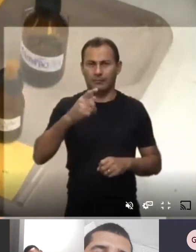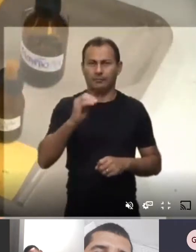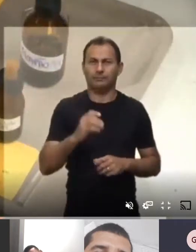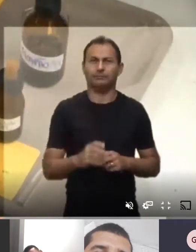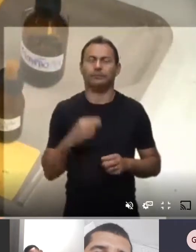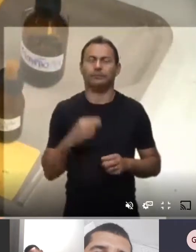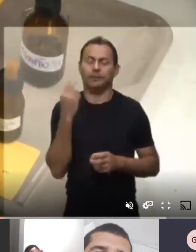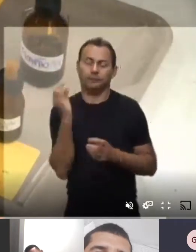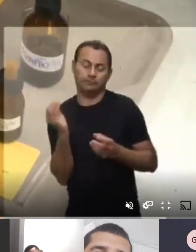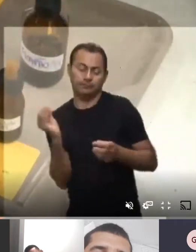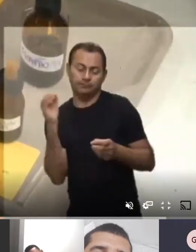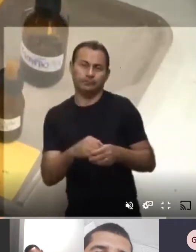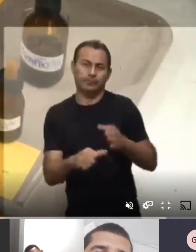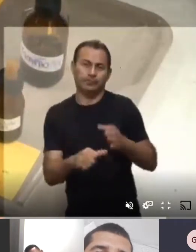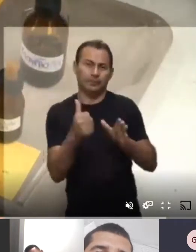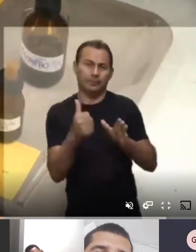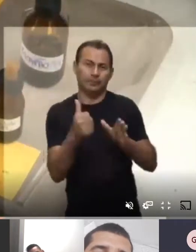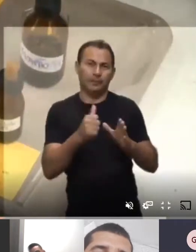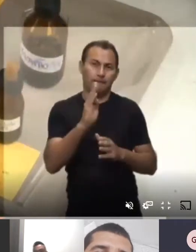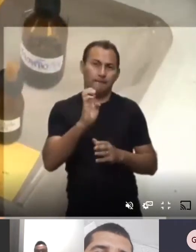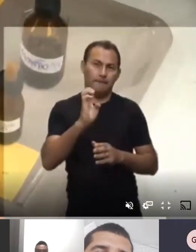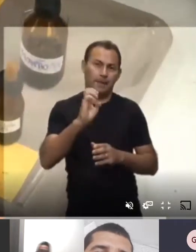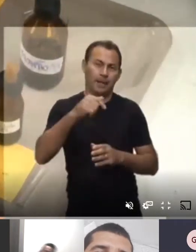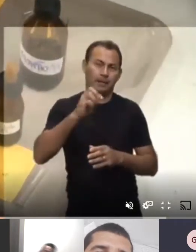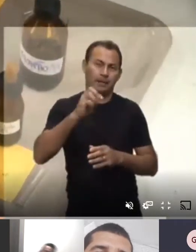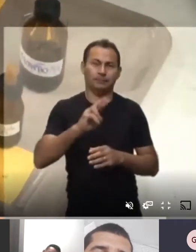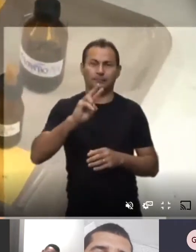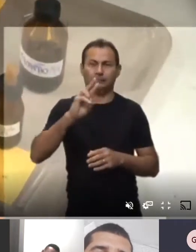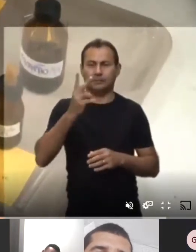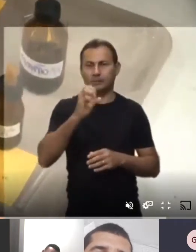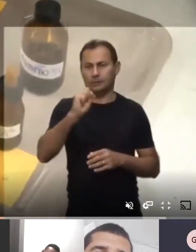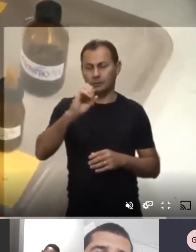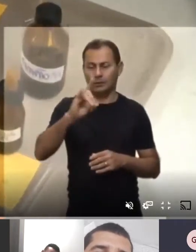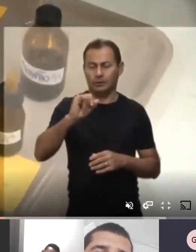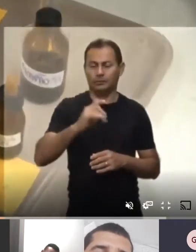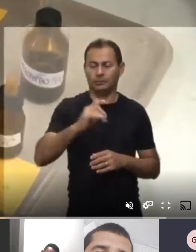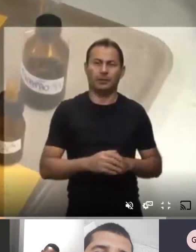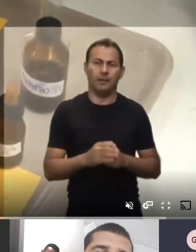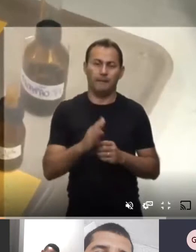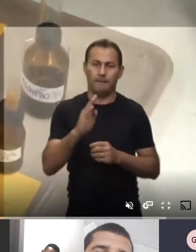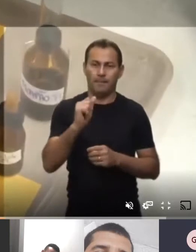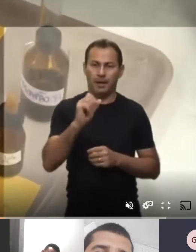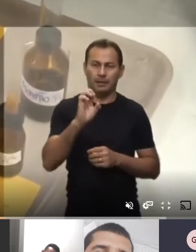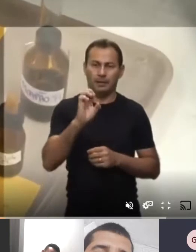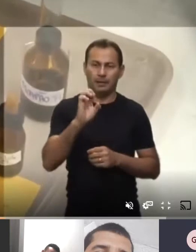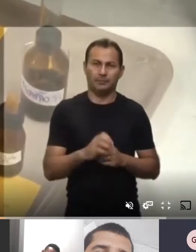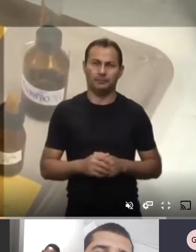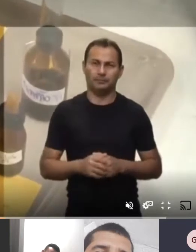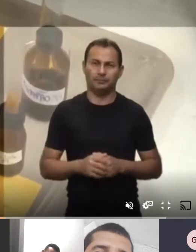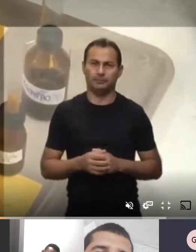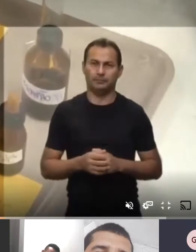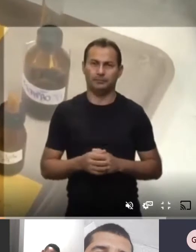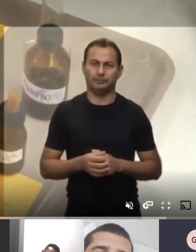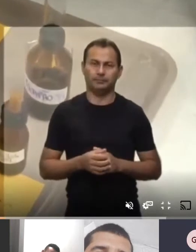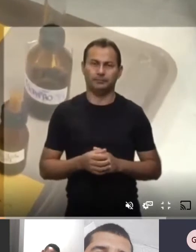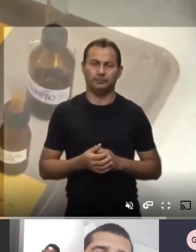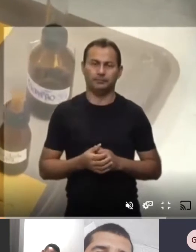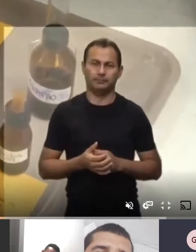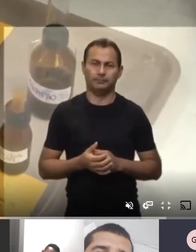a básica, o hidróxido de sódio. Vamos fazer a mesma coisa com a outra. Vamos pegar uma quantidade e